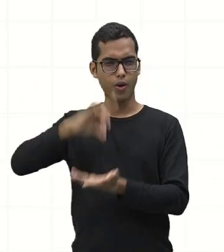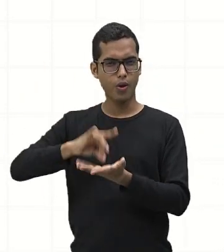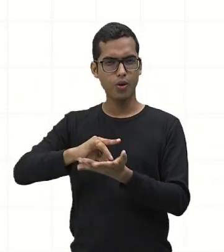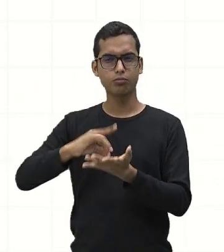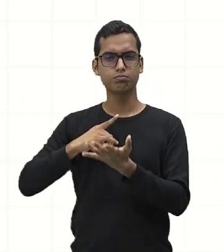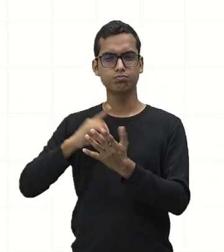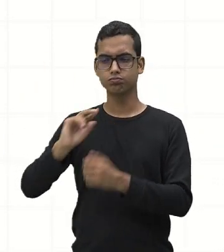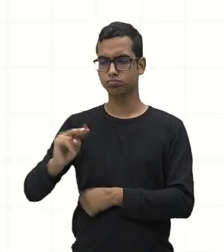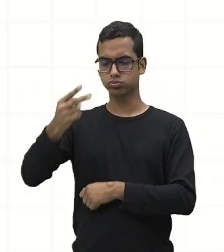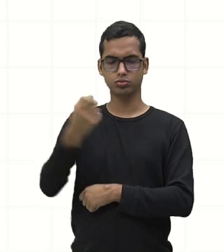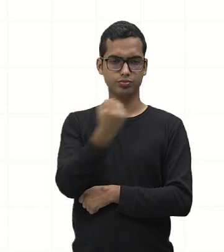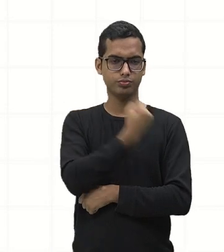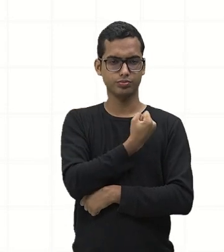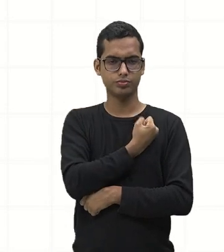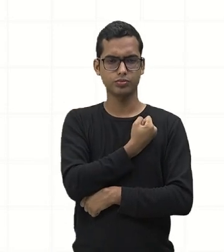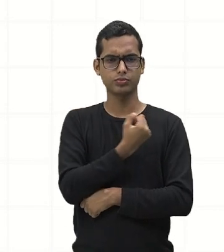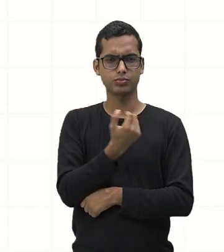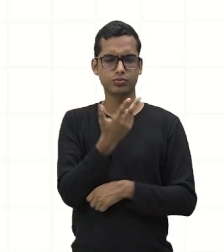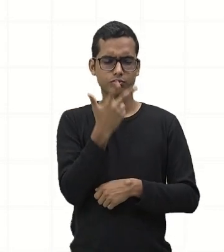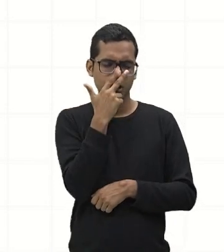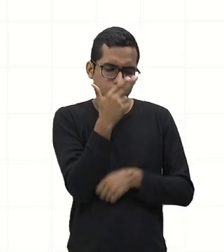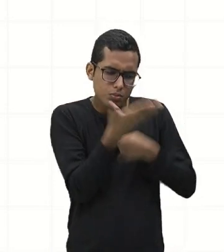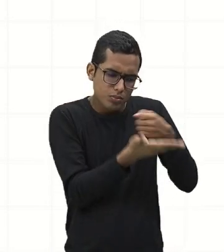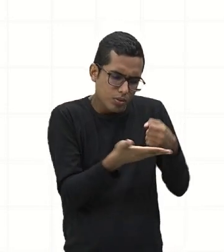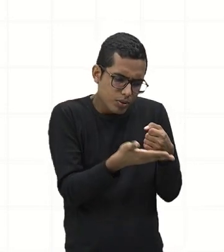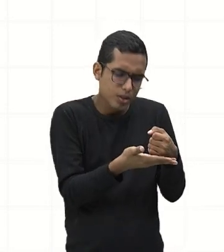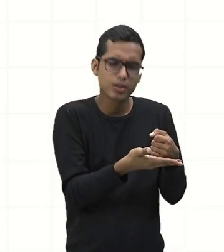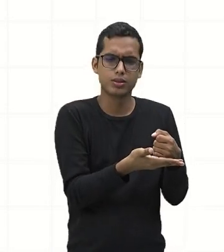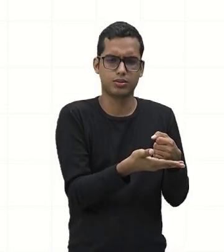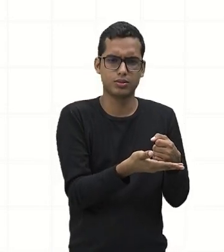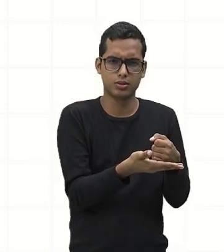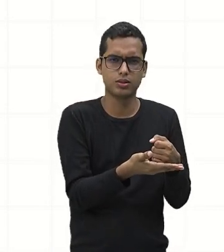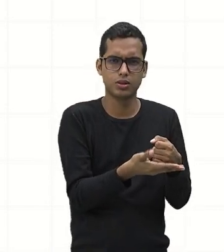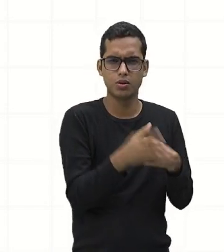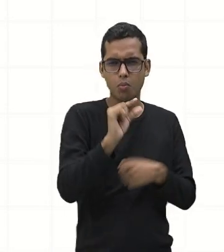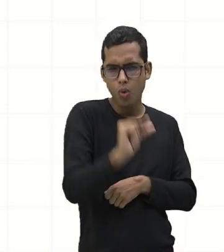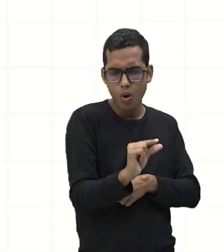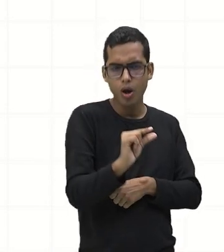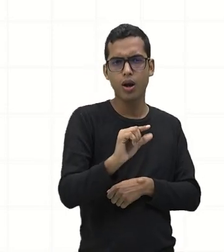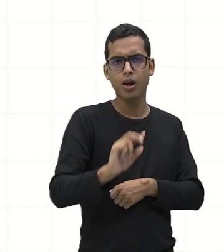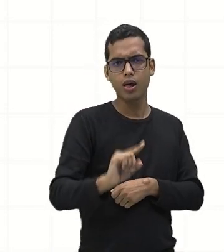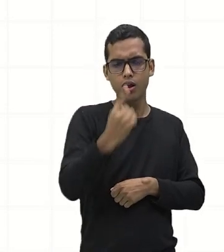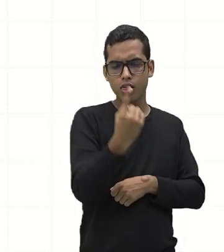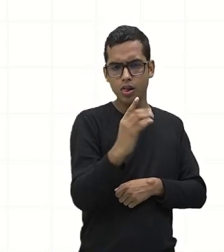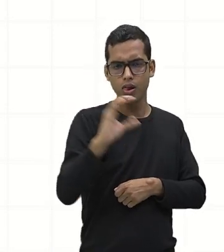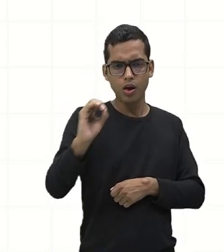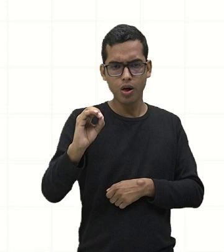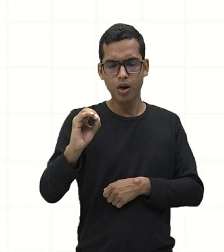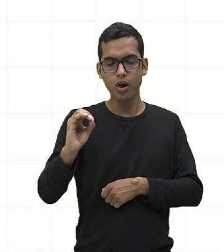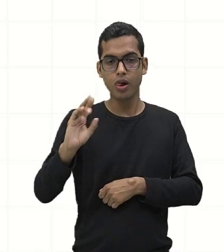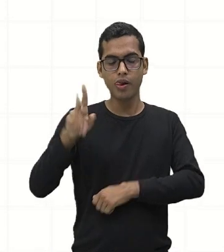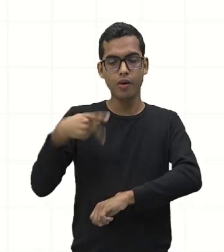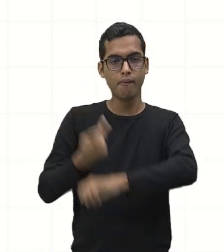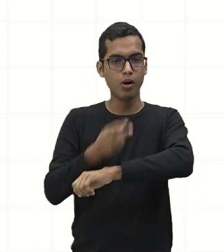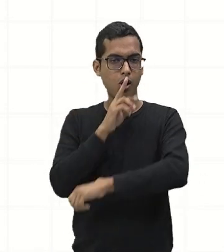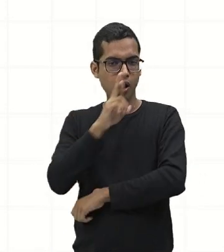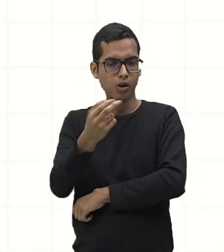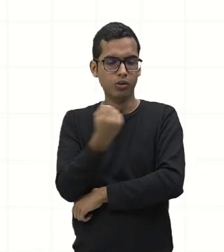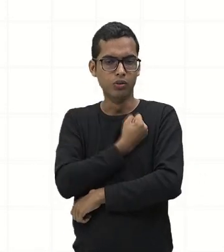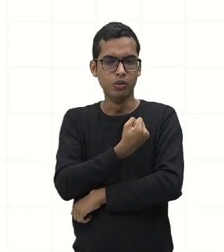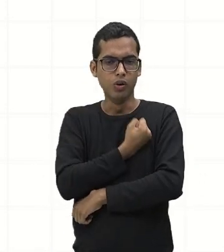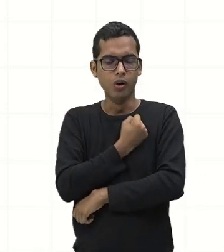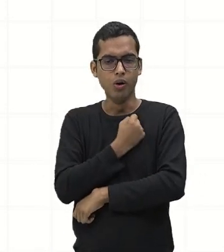Números aqui, uma base pequena, elevado a 10, né? O expoente, e nós temos esse número grandão aqui,